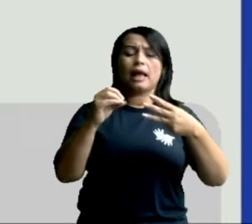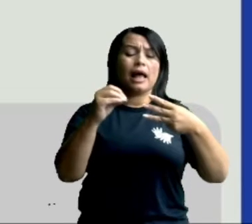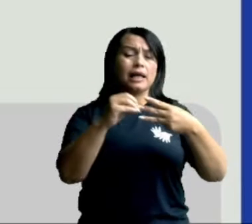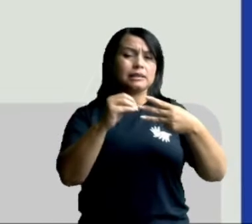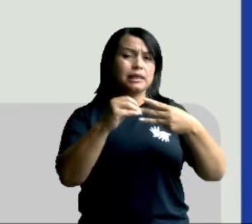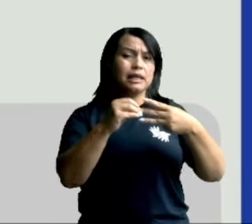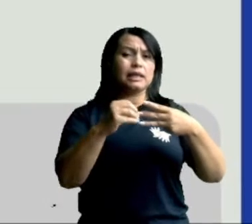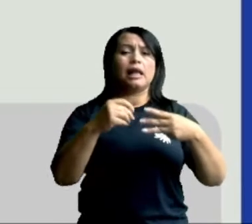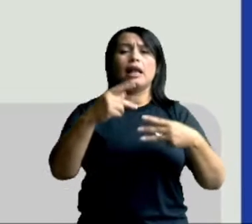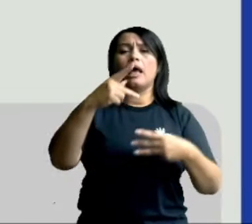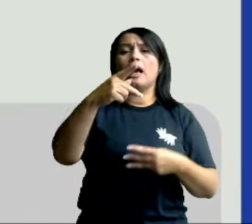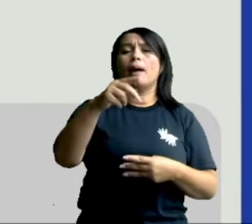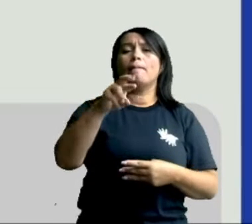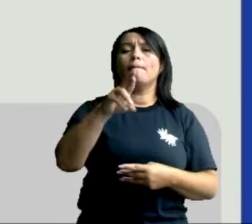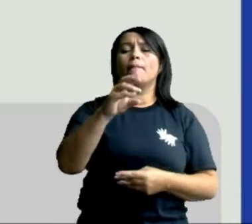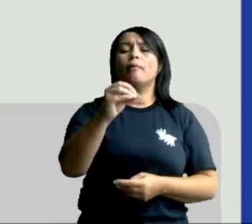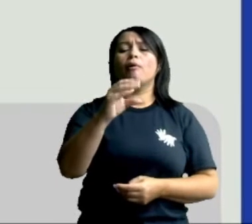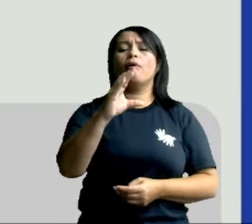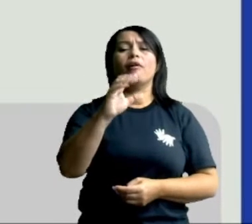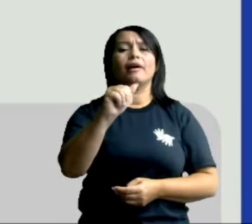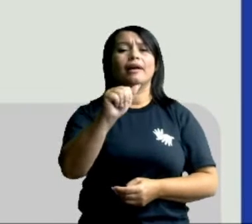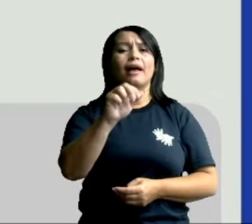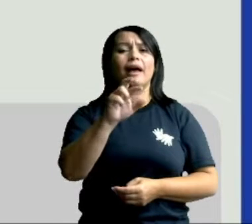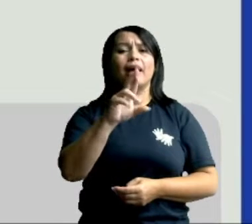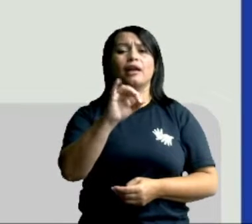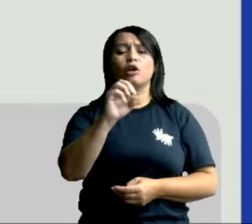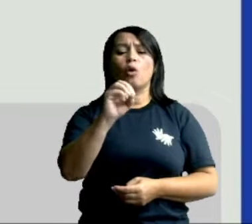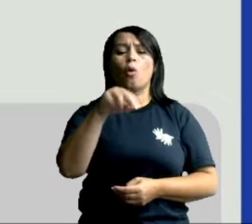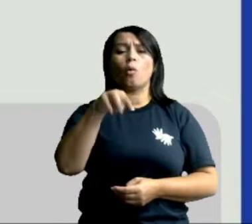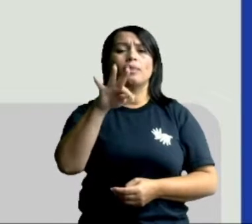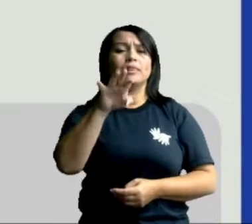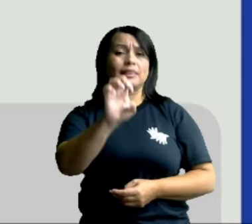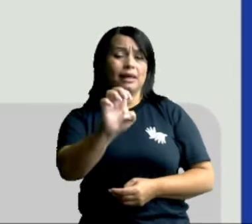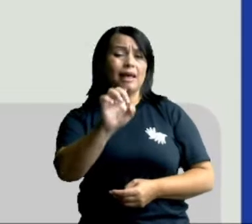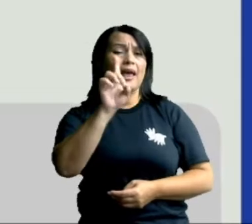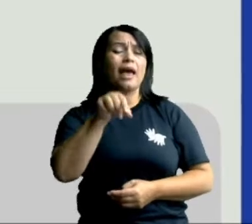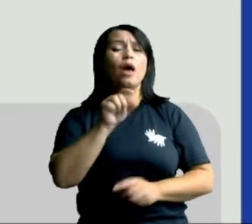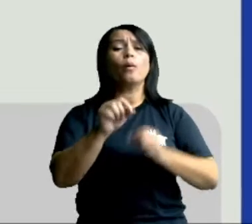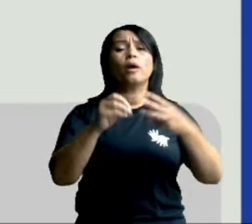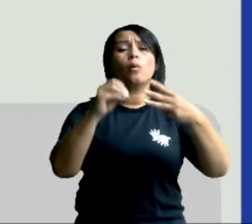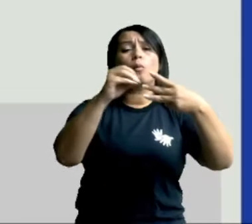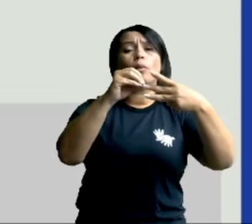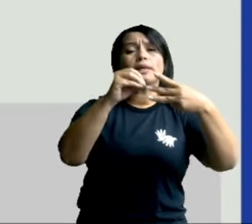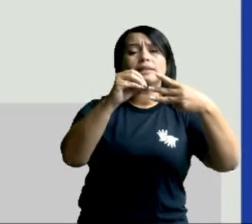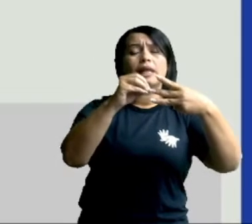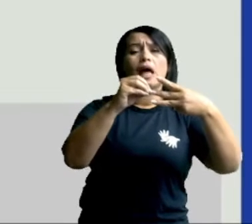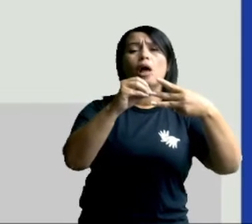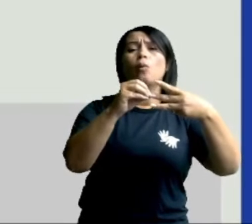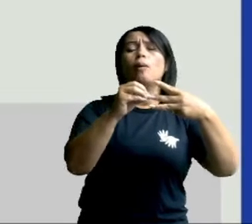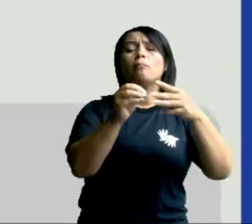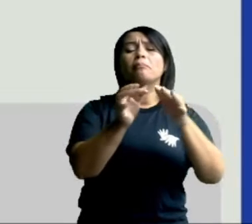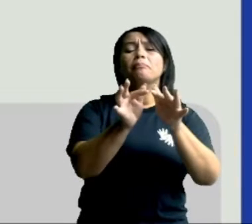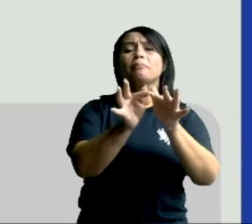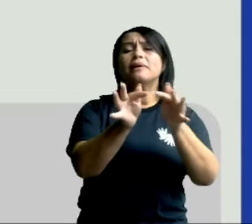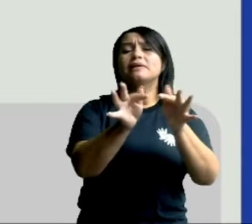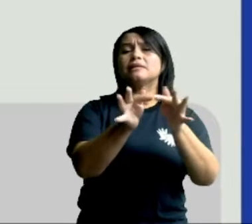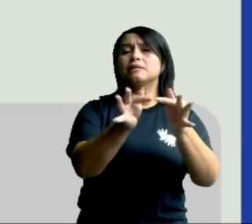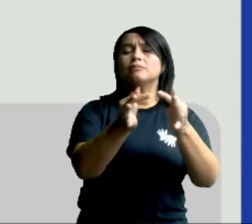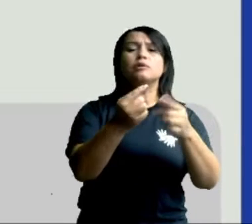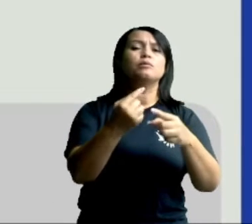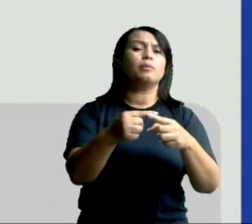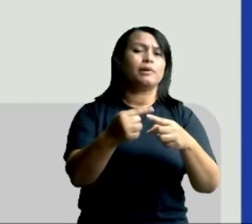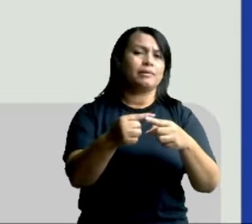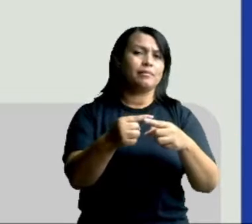célula procarionte, tá certo? Essa célula procarionte é uma célula bem simples.